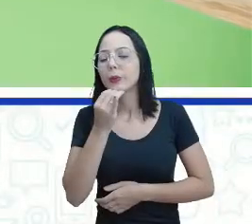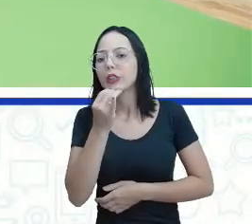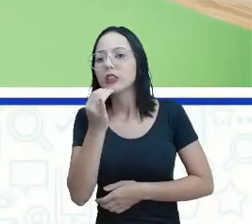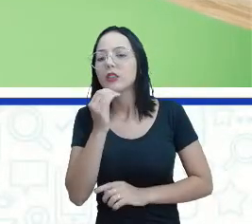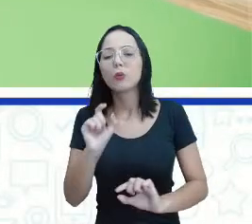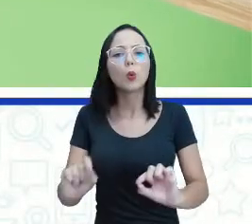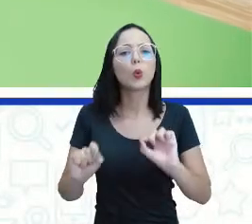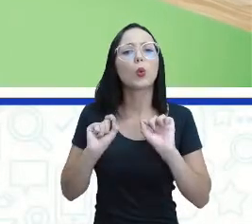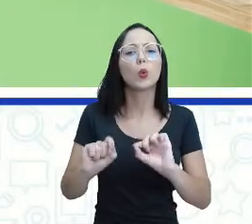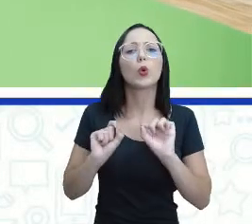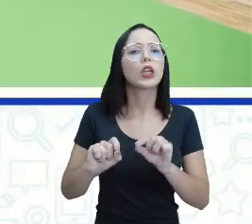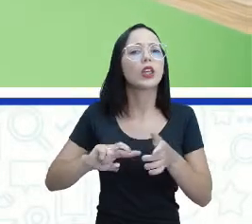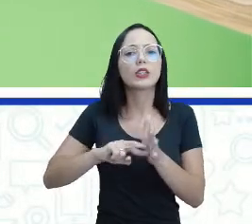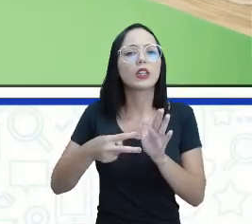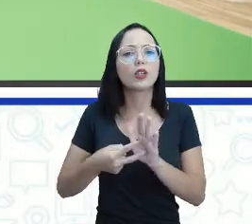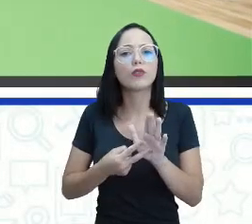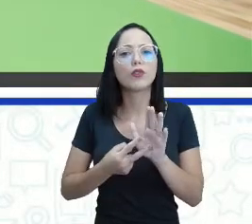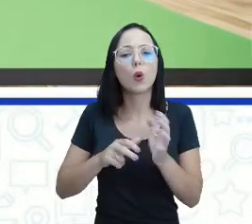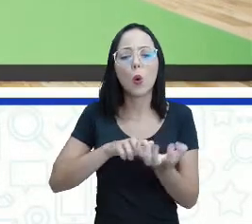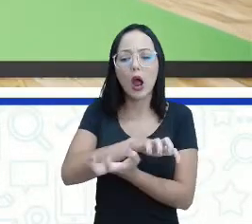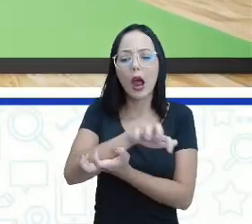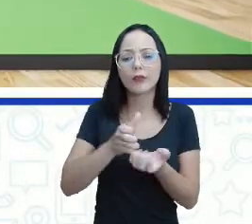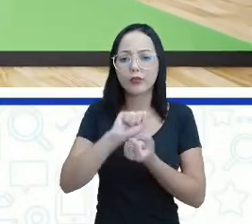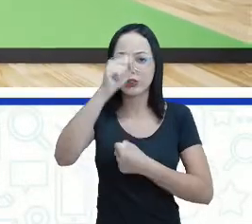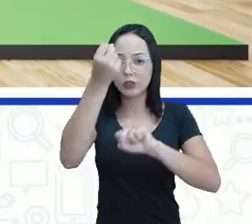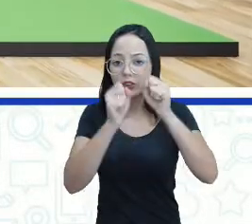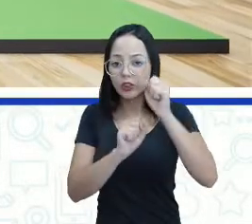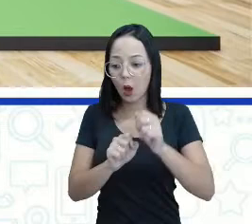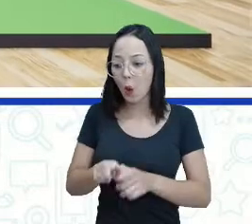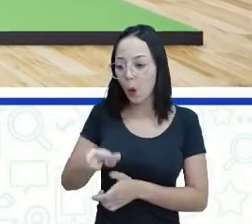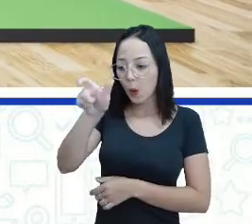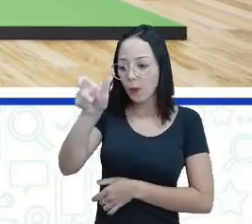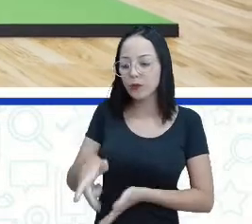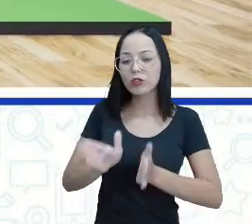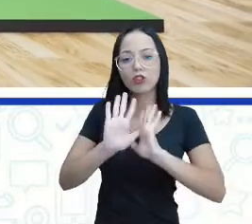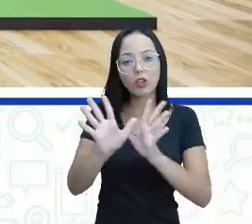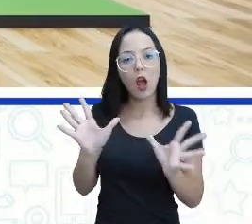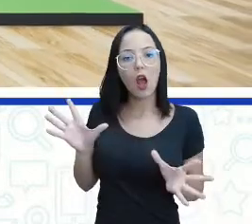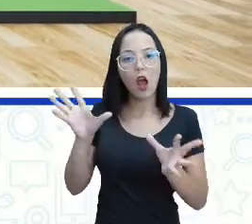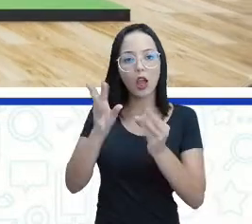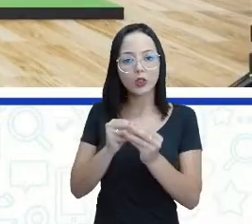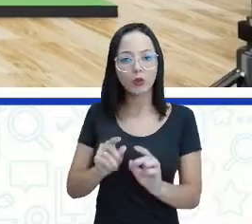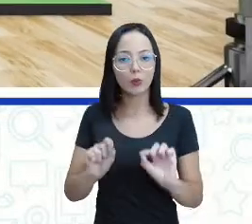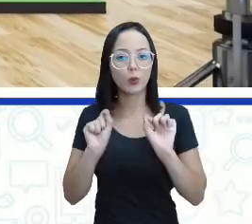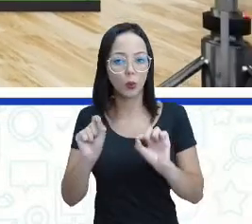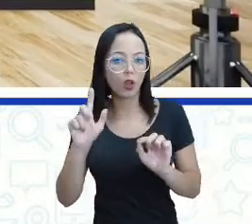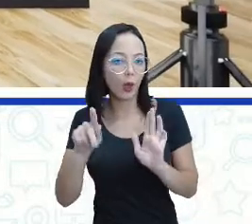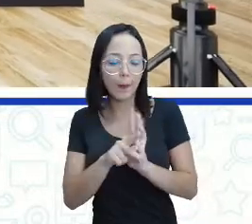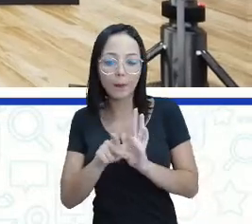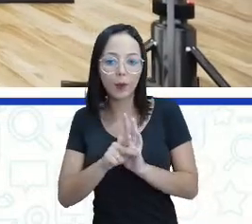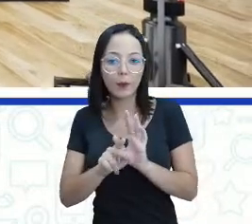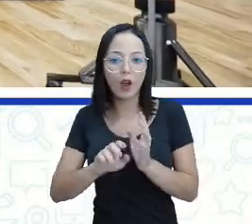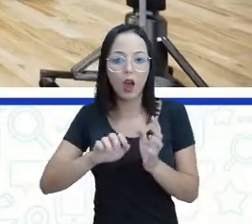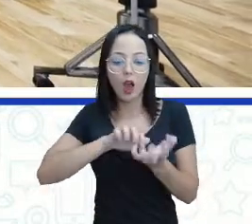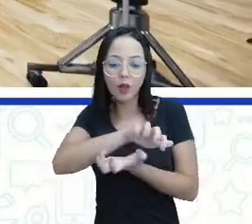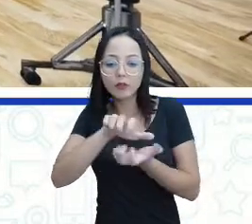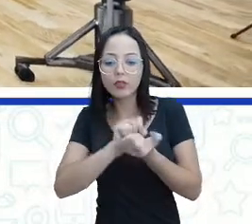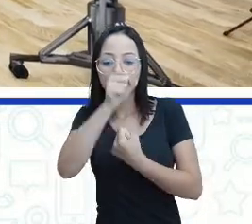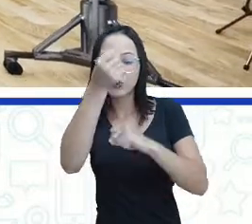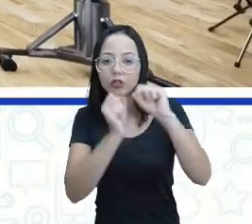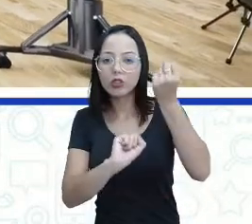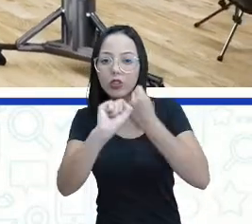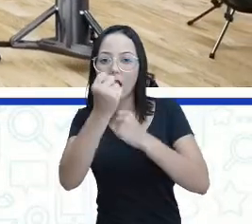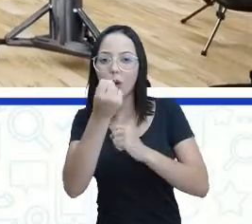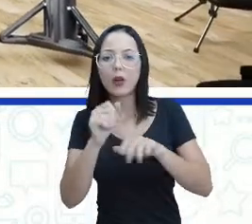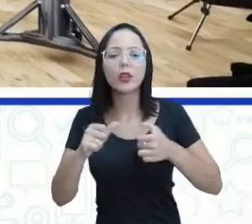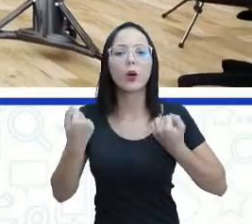o que foi a Revolução Industrial. O professor Gilson fez um resumo, tá? Muito legal do que foi essa Revolução Industrial. Então, para que houvesse